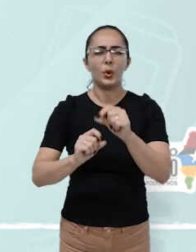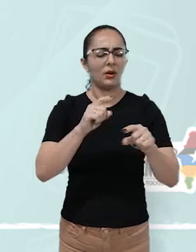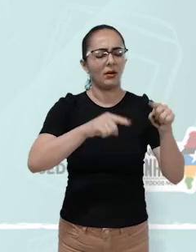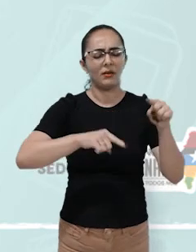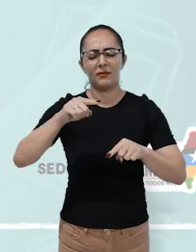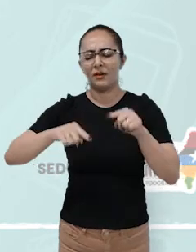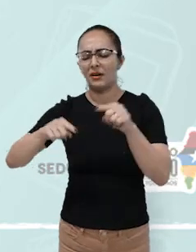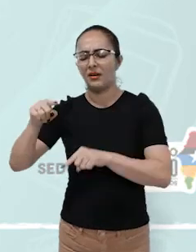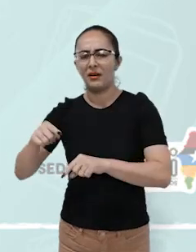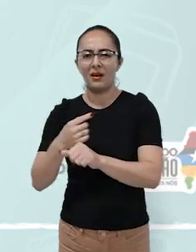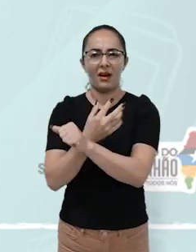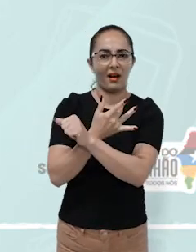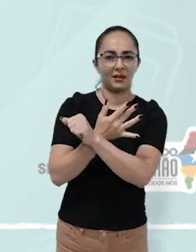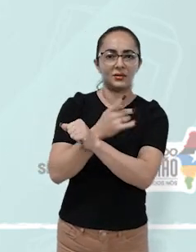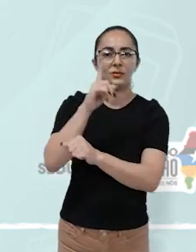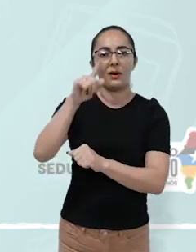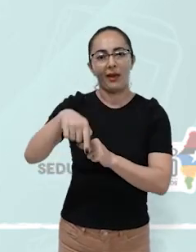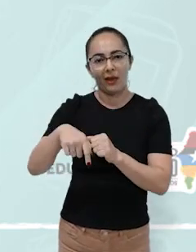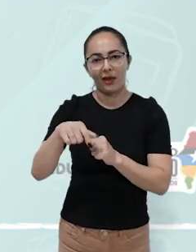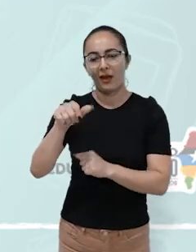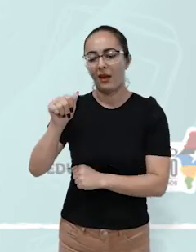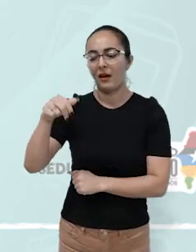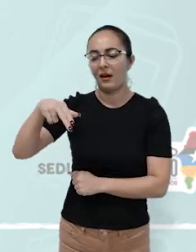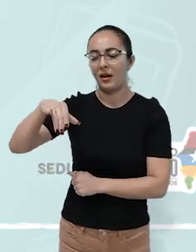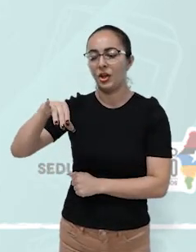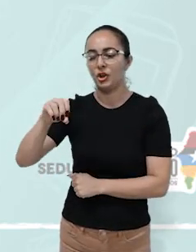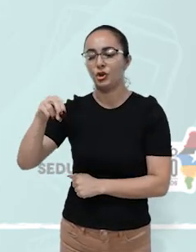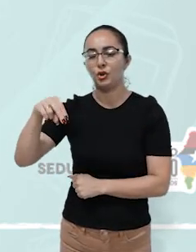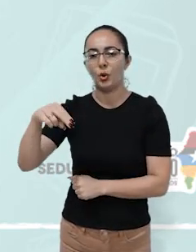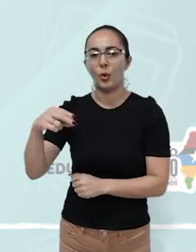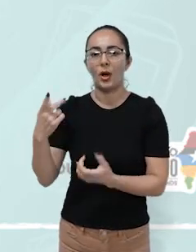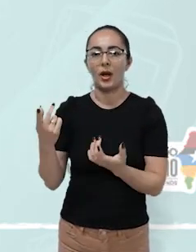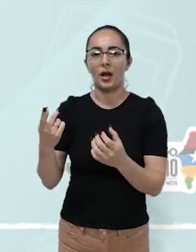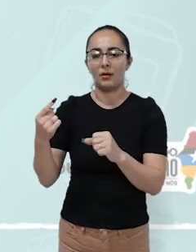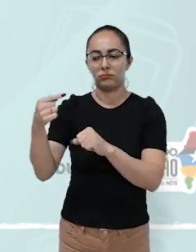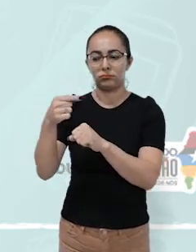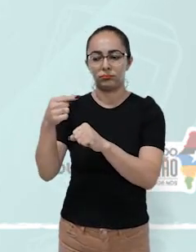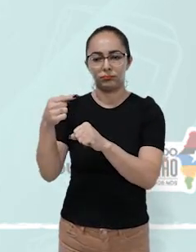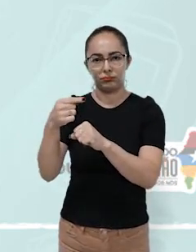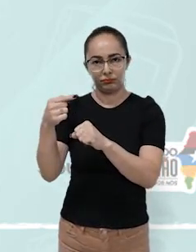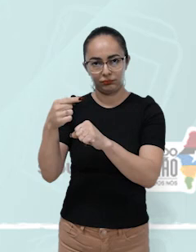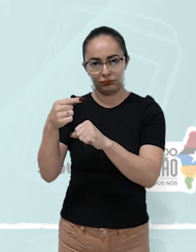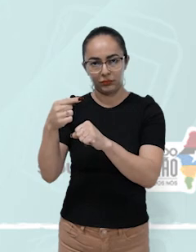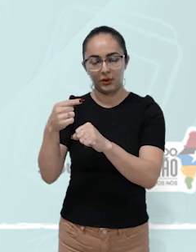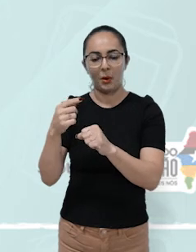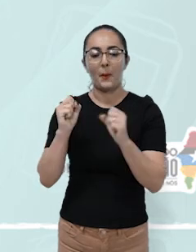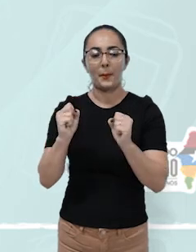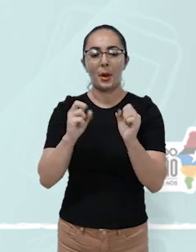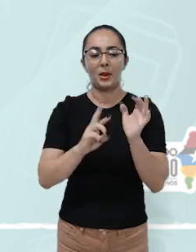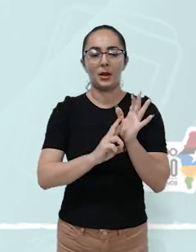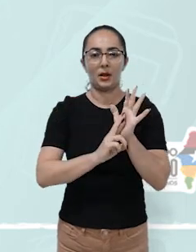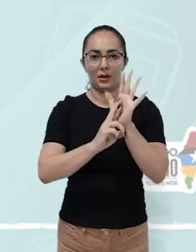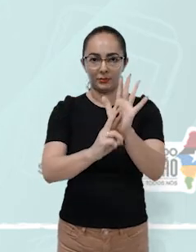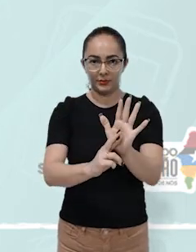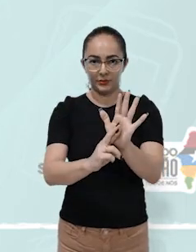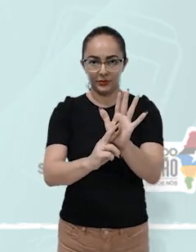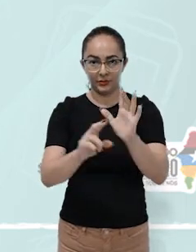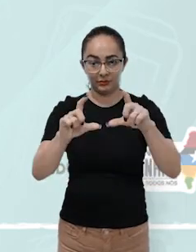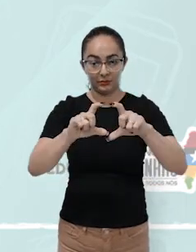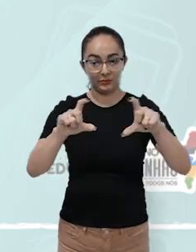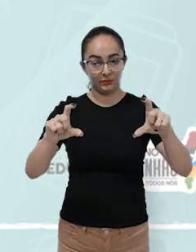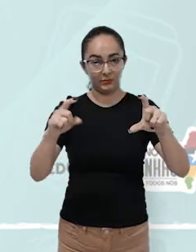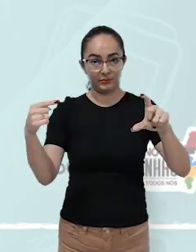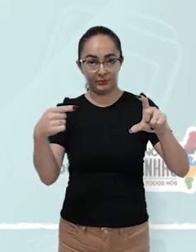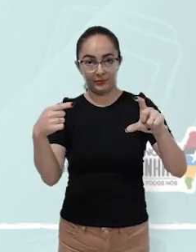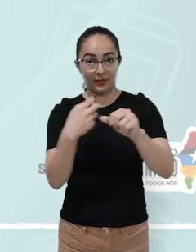ácido para o outro é o ânion, tudo bem? Podemos representá-lo genericamente assim. Então, a representação genérica